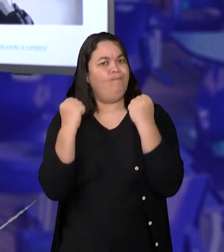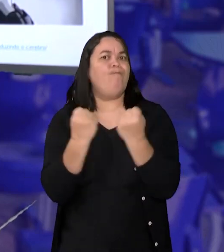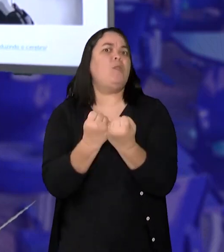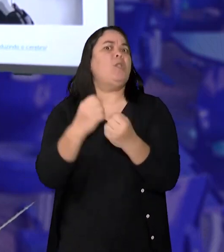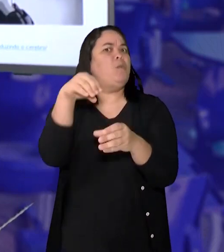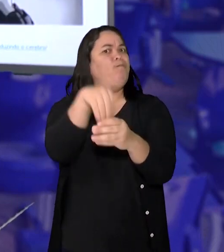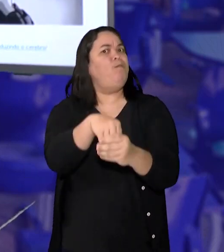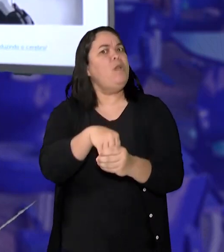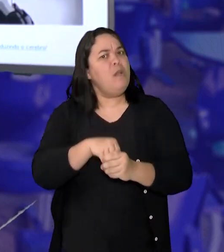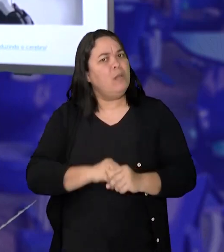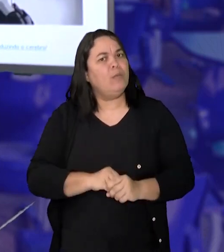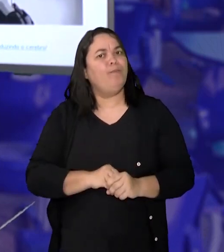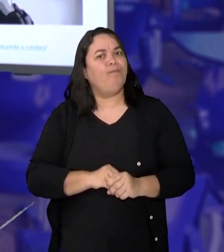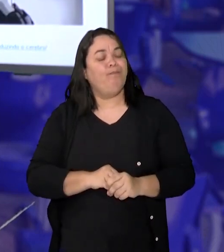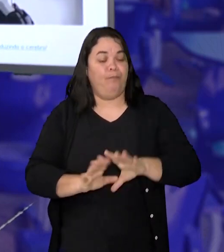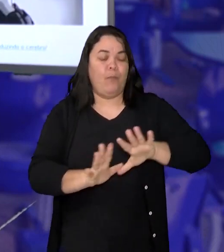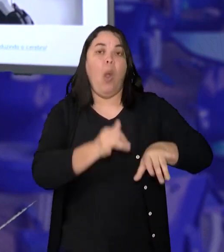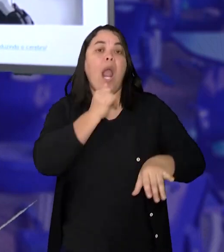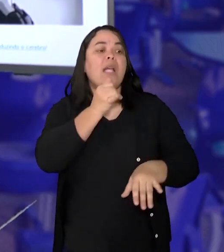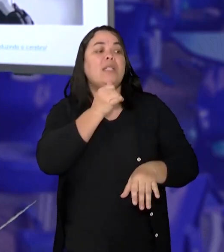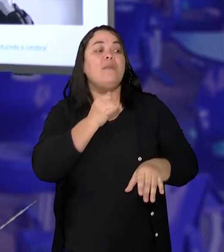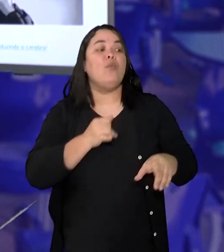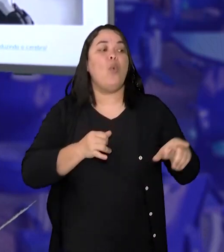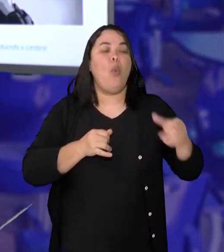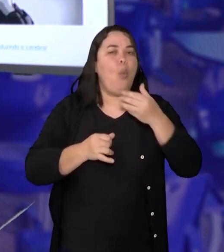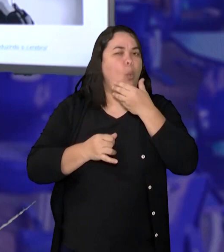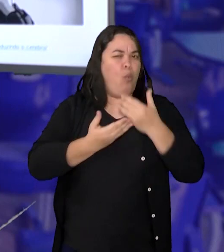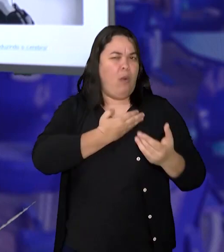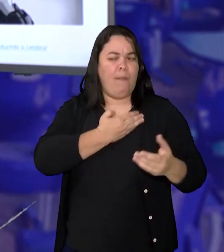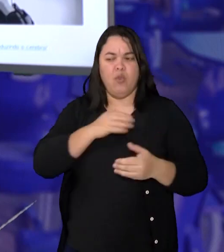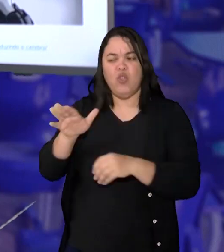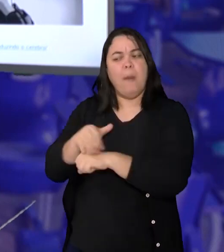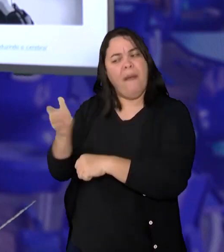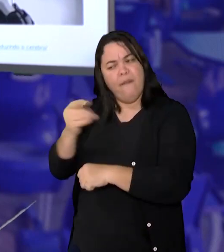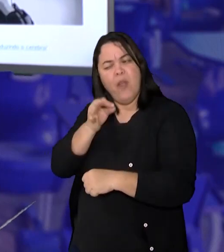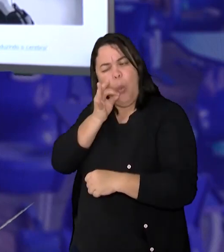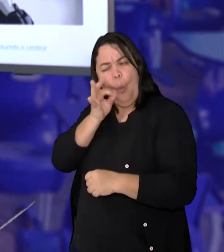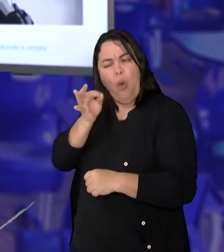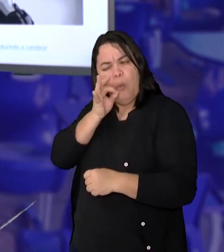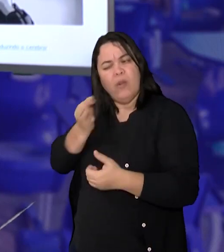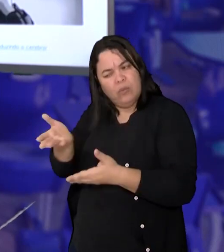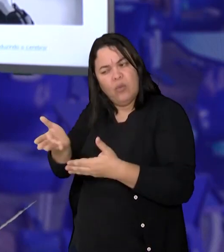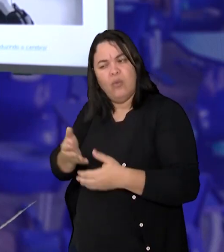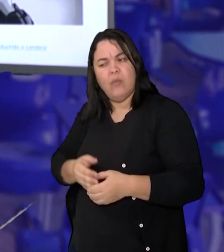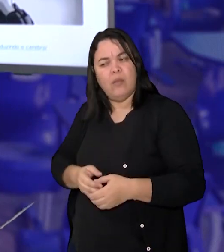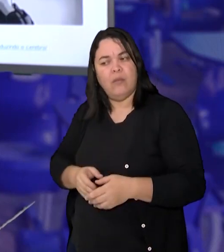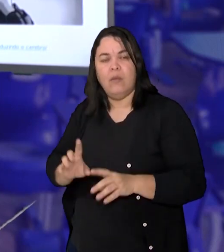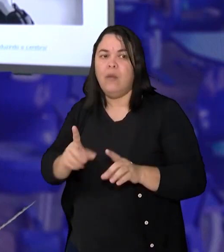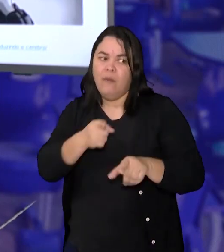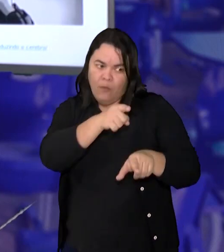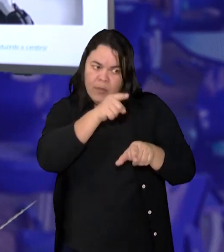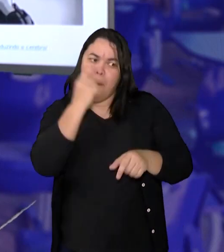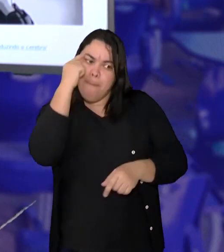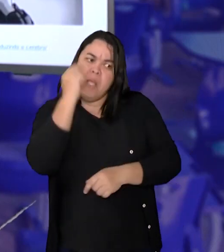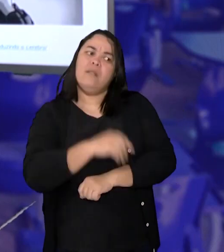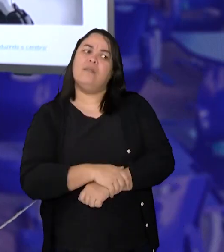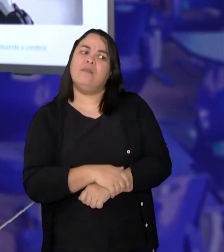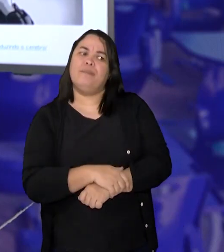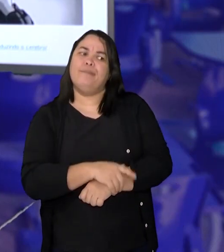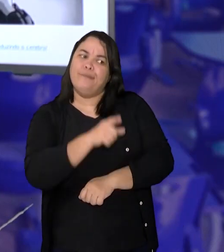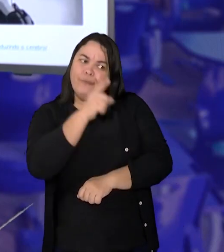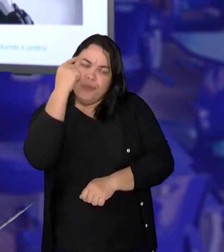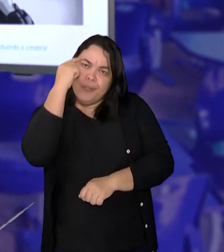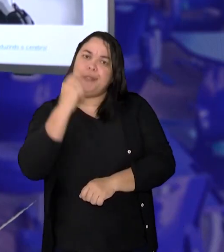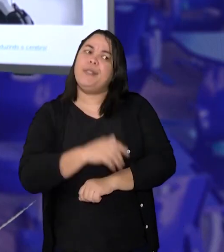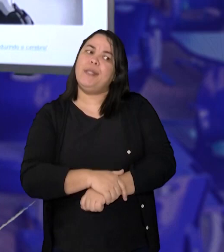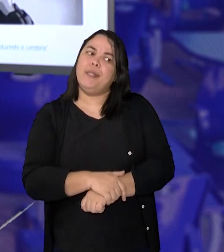enfrenta atualmente. Então, quando o coleguinha chega lá, fuma aqui um cigarrinho, toma isso daqui, não sei o quê, avalia. Tu tem cabeça para entrar